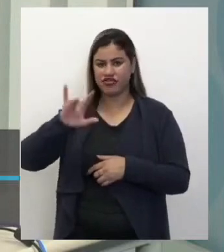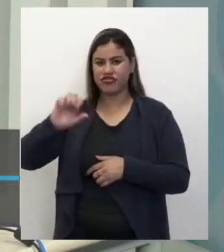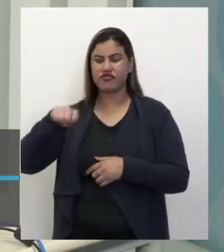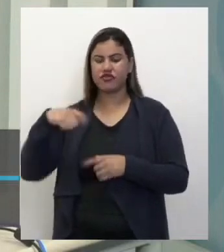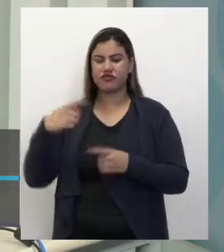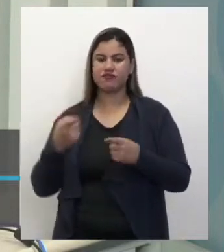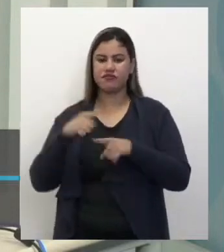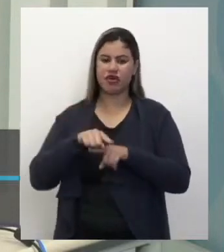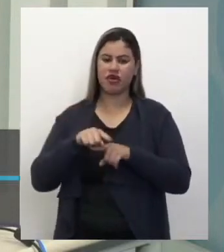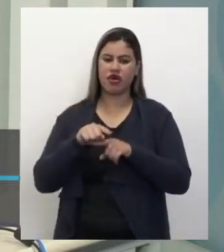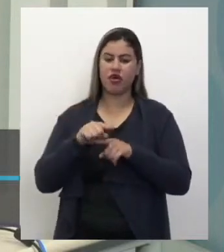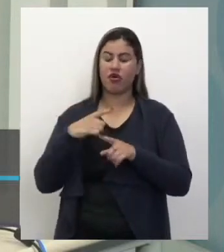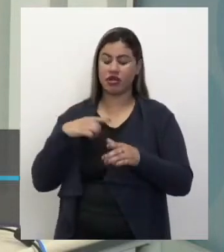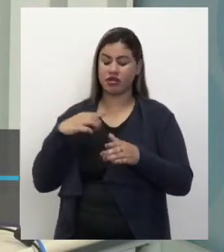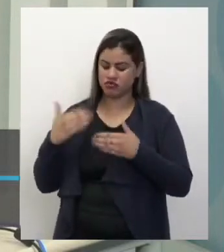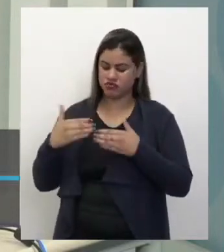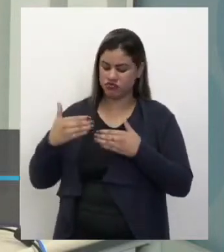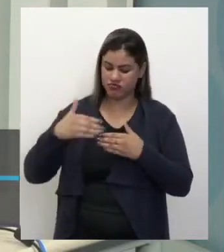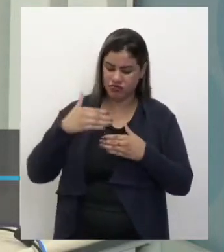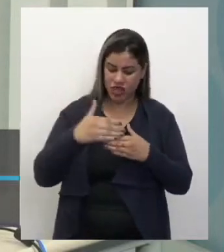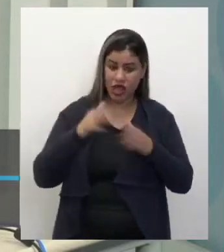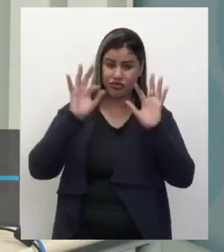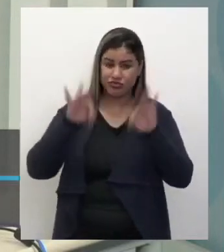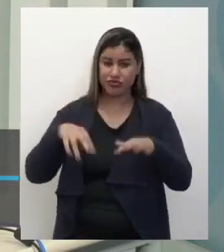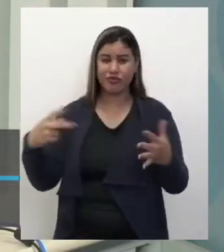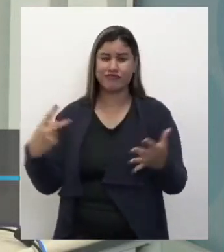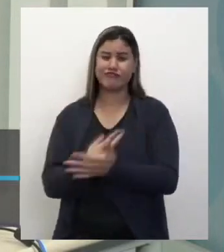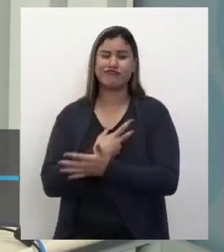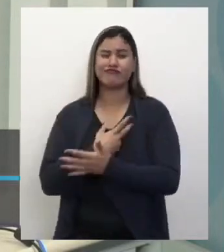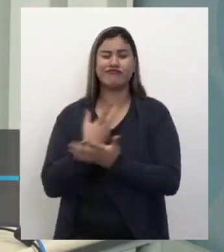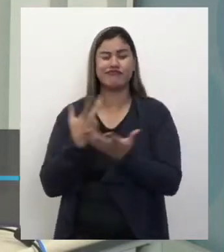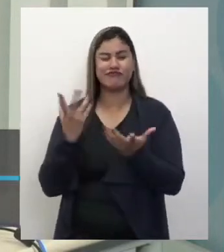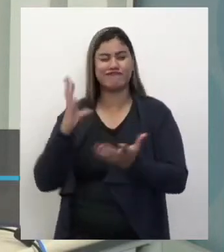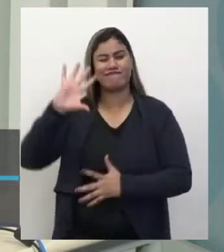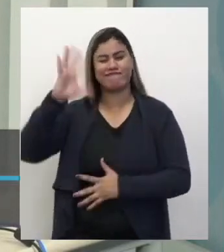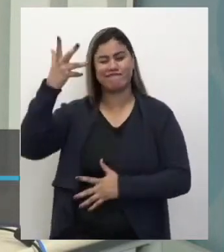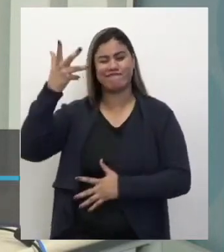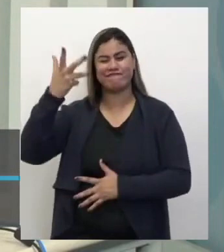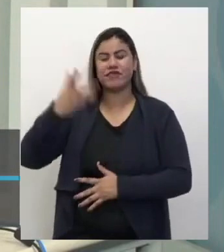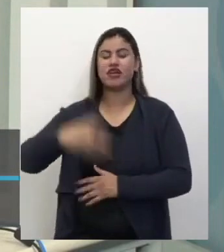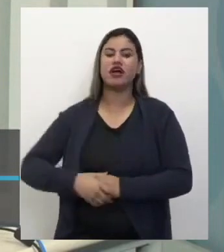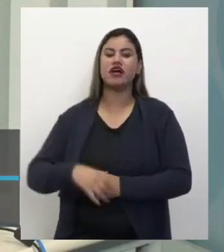e tinha tudo para dar certo. Aí no final, deu errado. Nós usamos sempre aquele